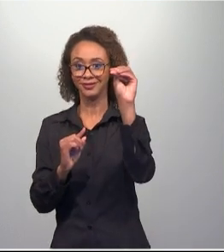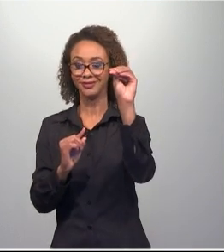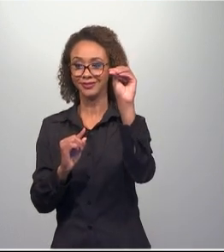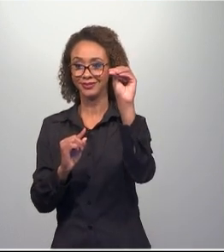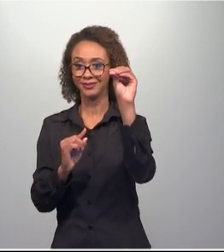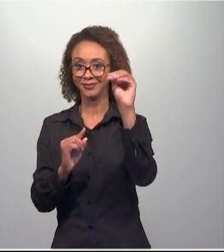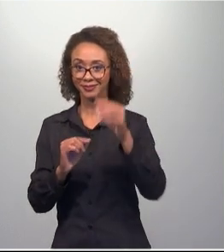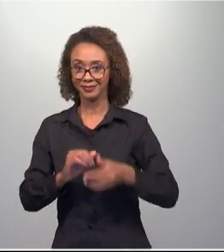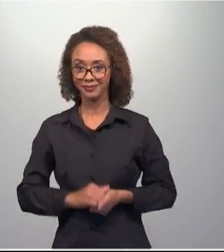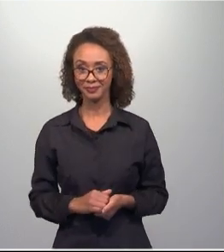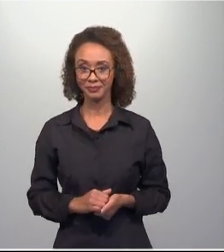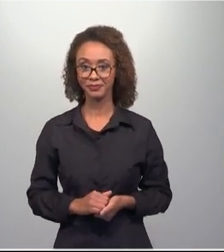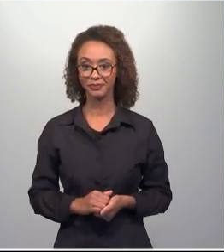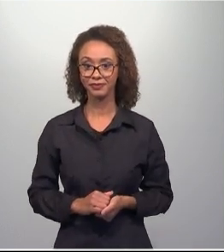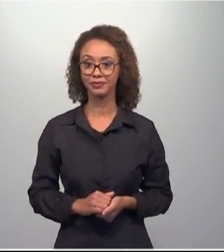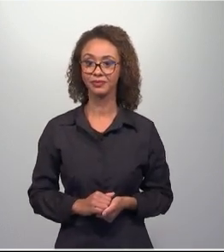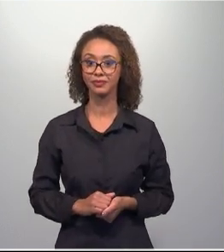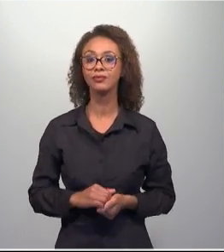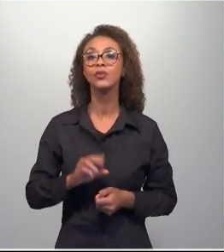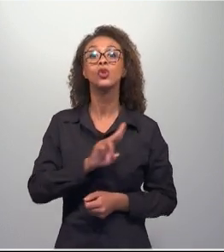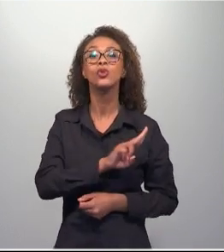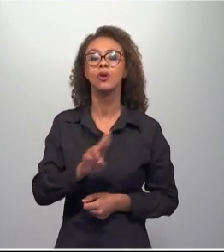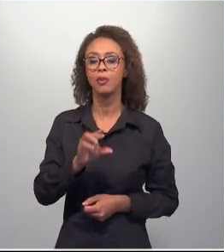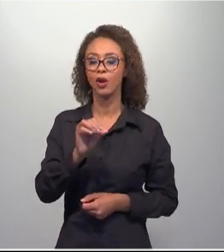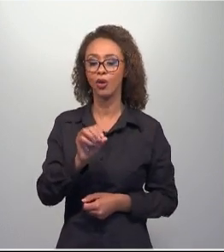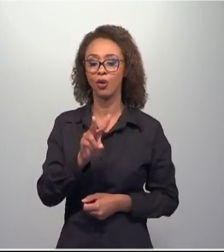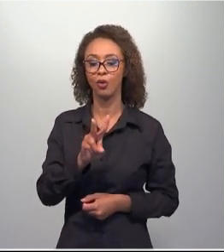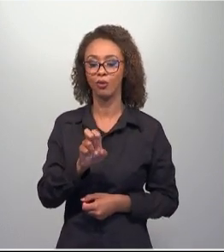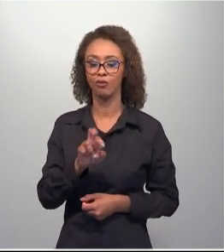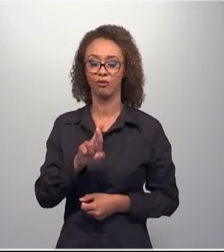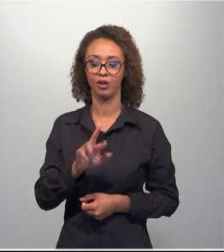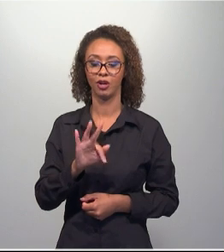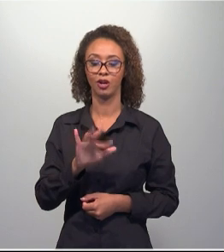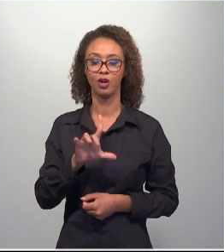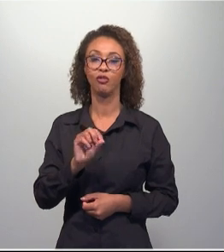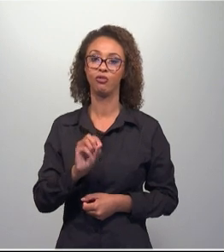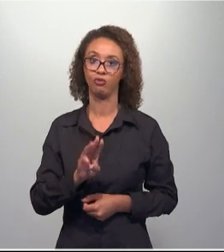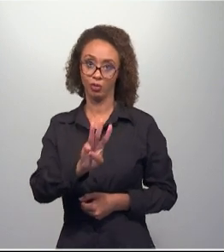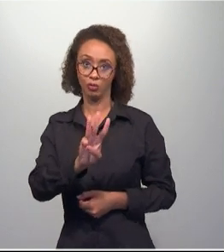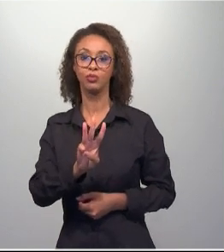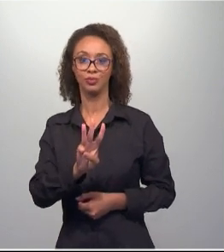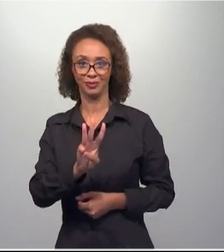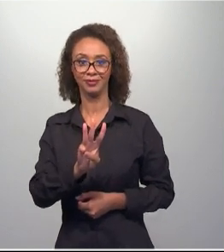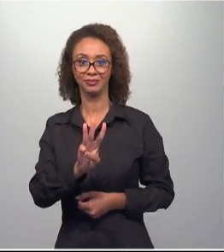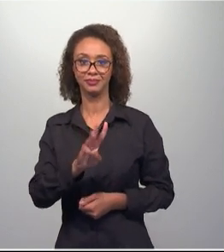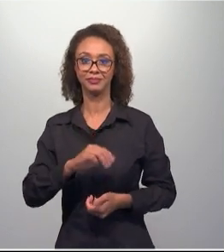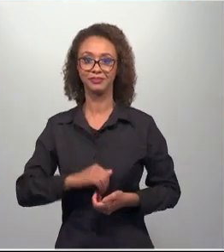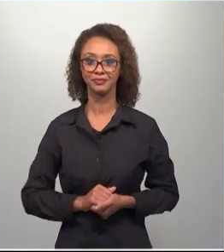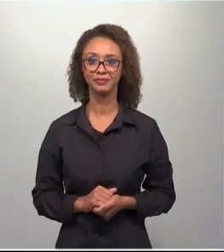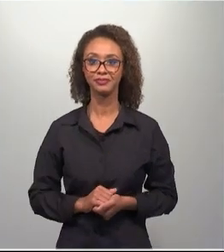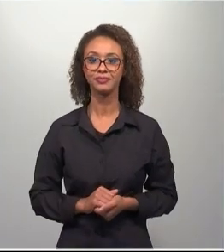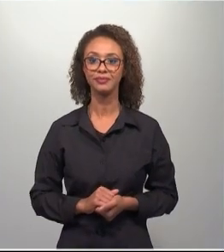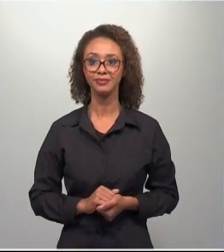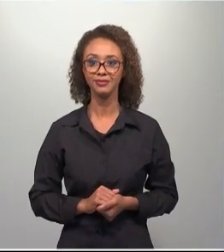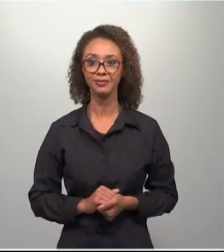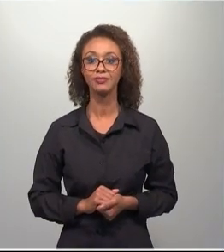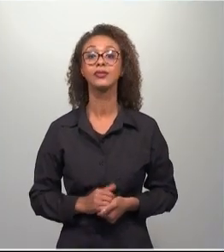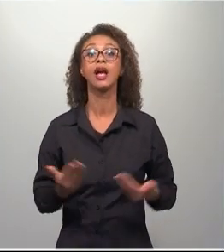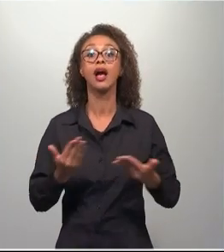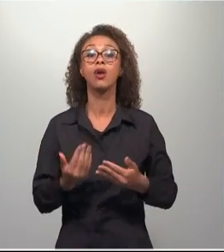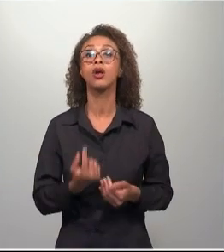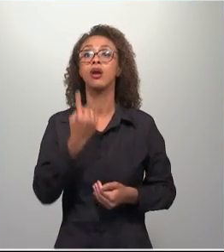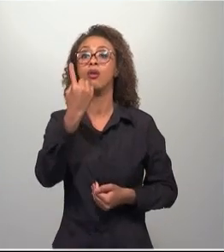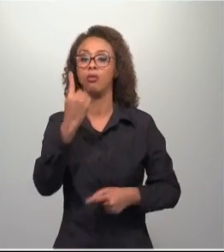dessa essa operação nem aí então tá aqui mais um da 01 um mais um mais um agora